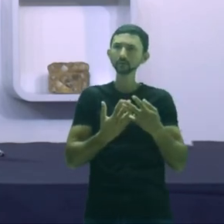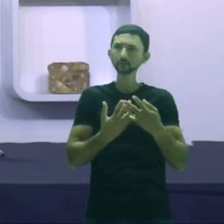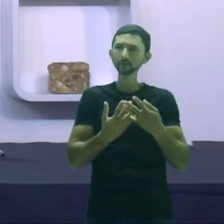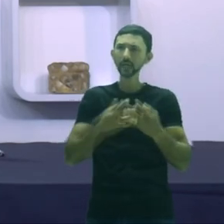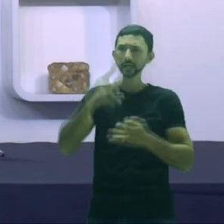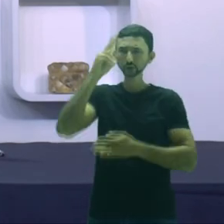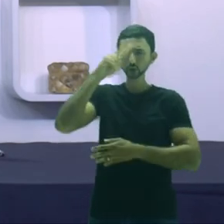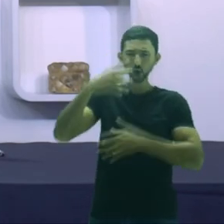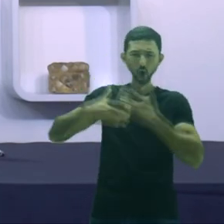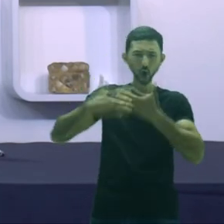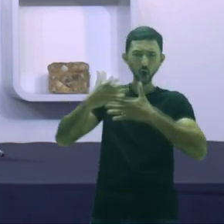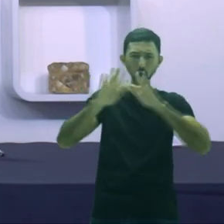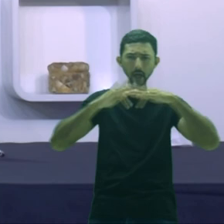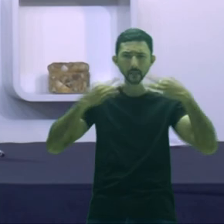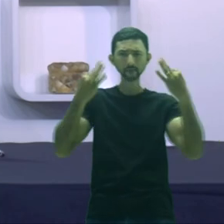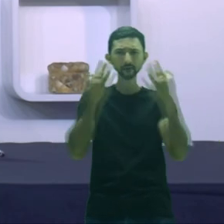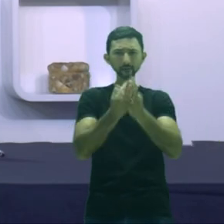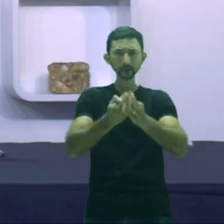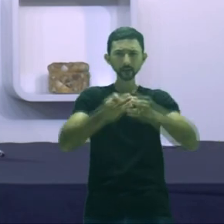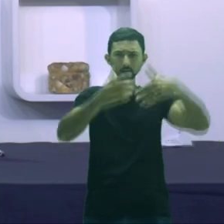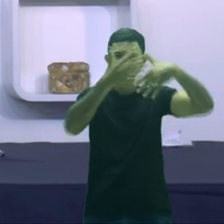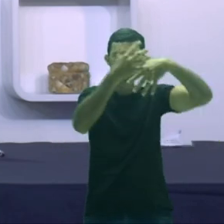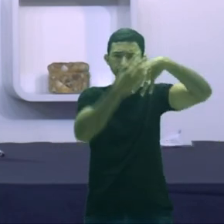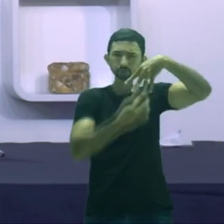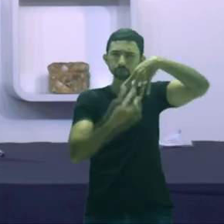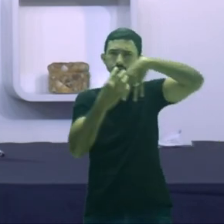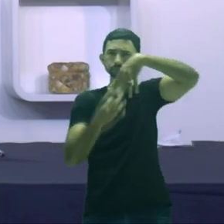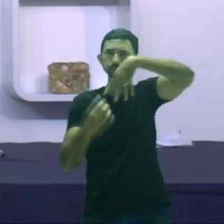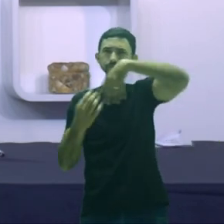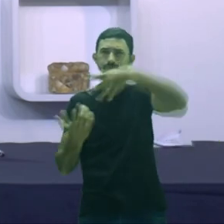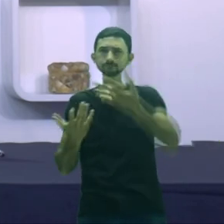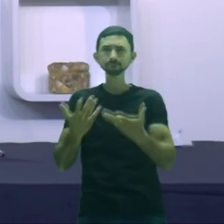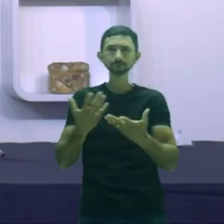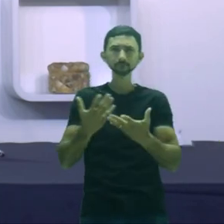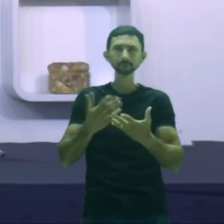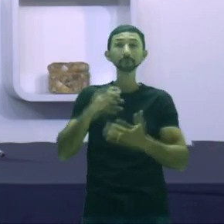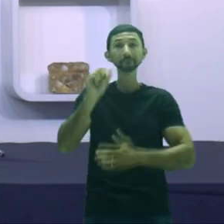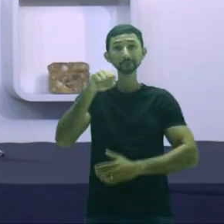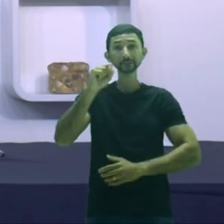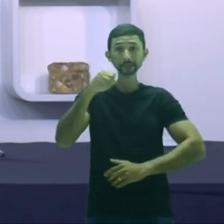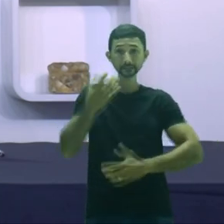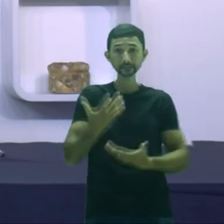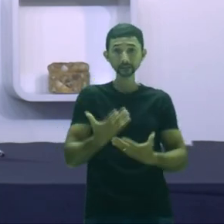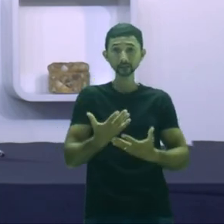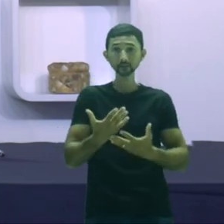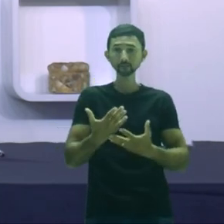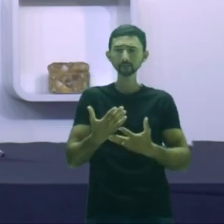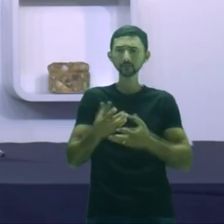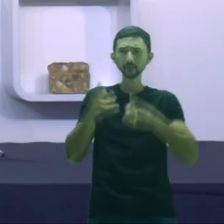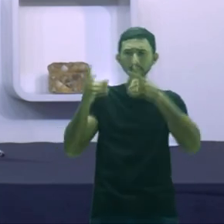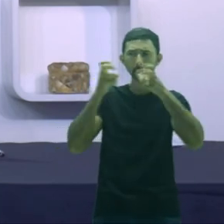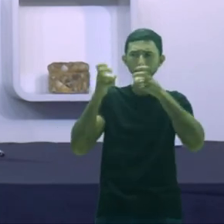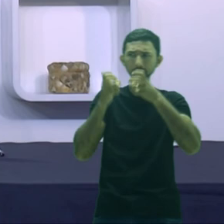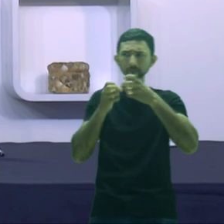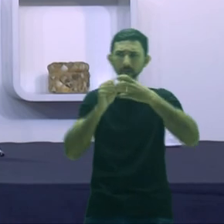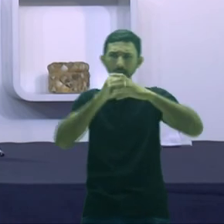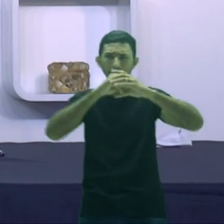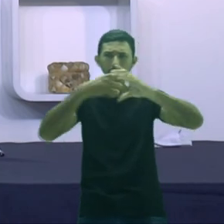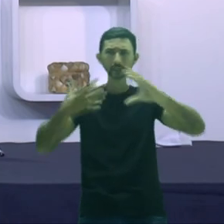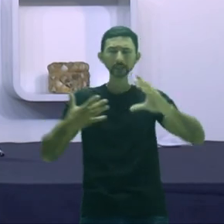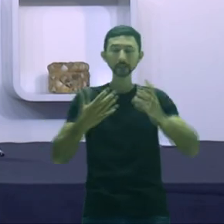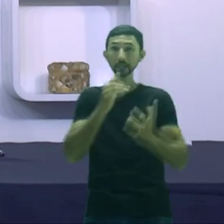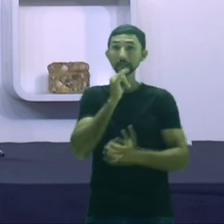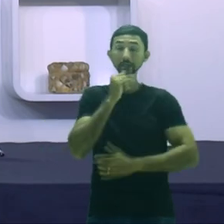que pode. Ah, você pode fazer uma árvore fazendo uma análise de características. Ah, por exemplo, cor